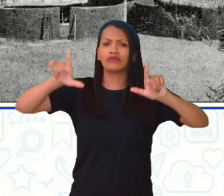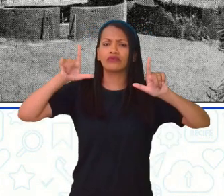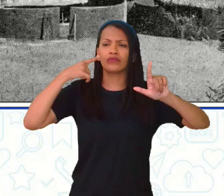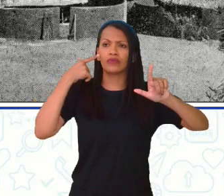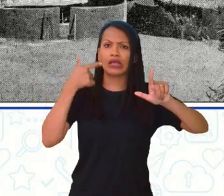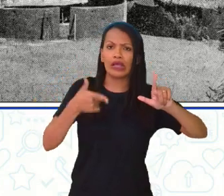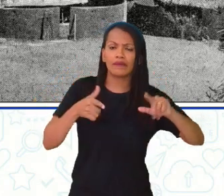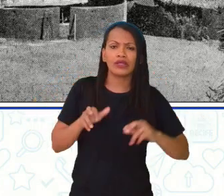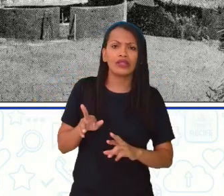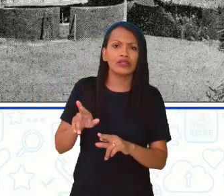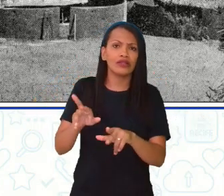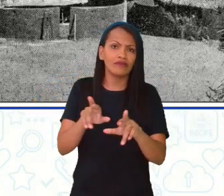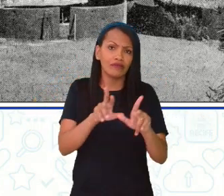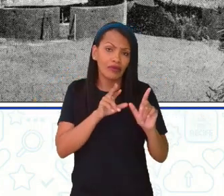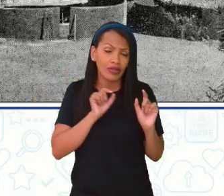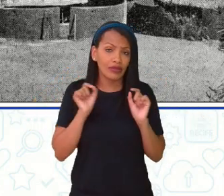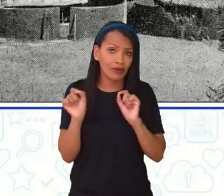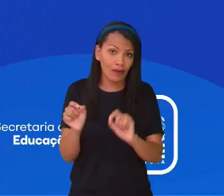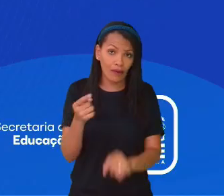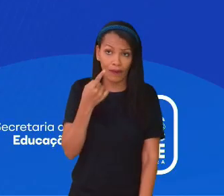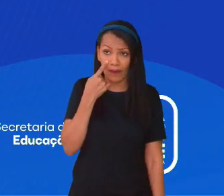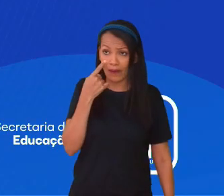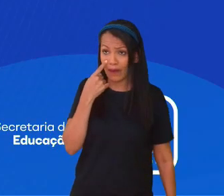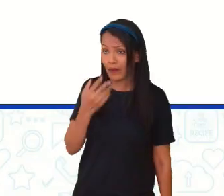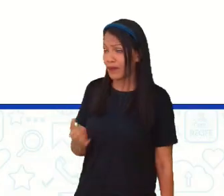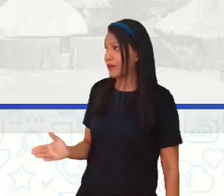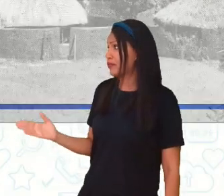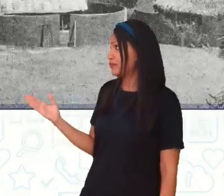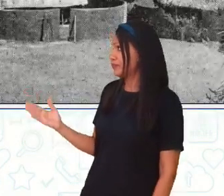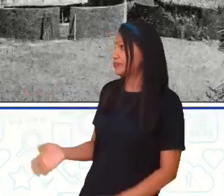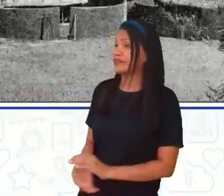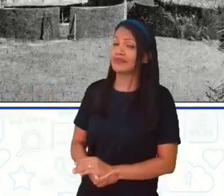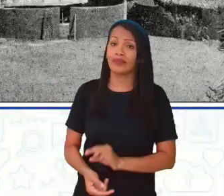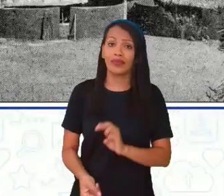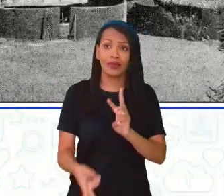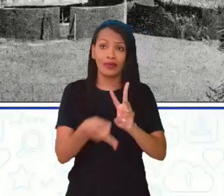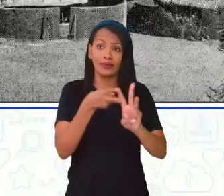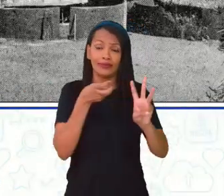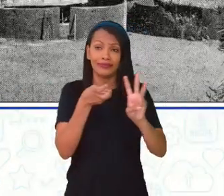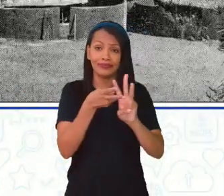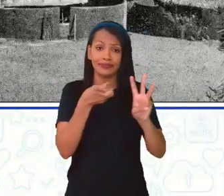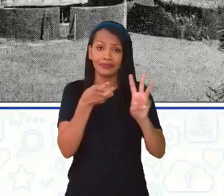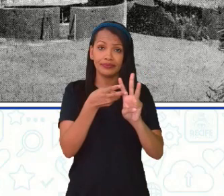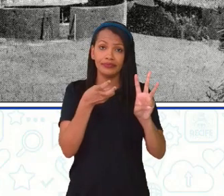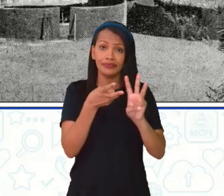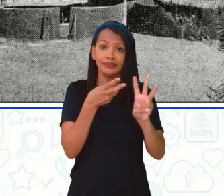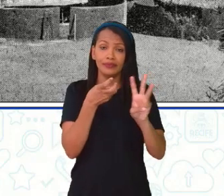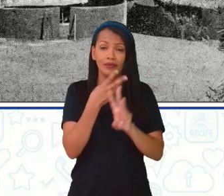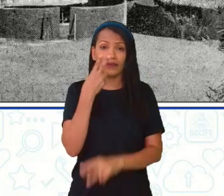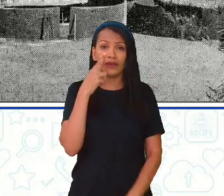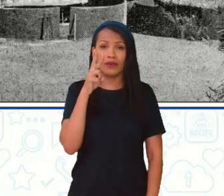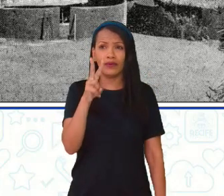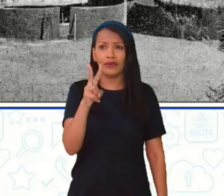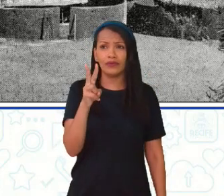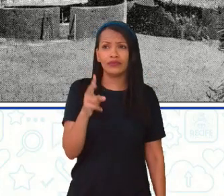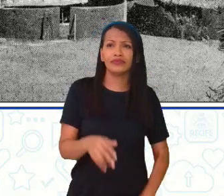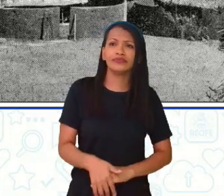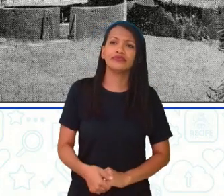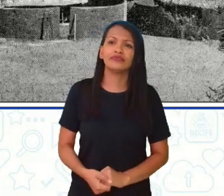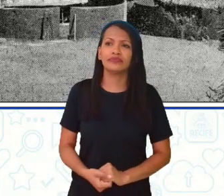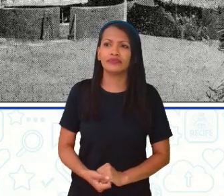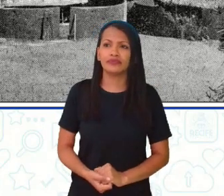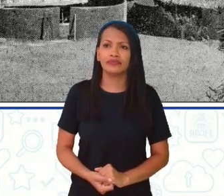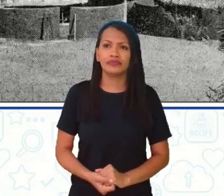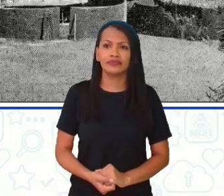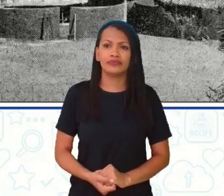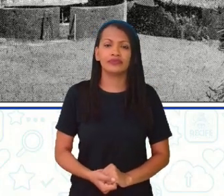painel diferenciado. Esse painel, olha só, o índio ali, ó, olha lá, o índio lá, olhando para você, piscando o olho, né? É